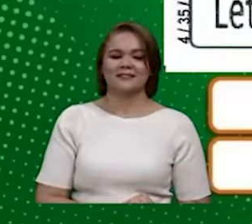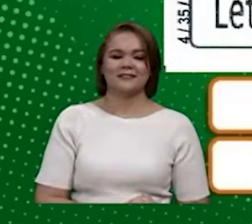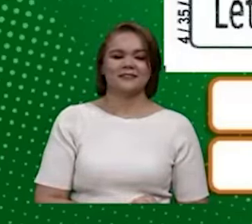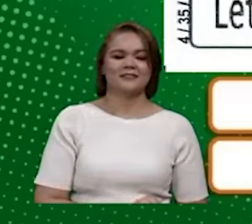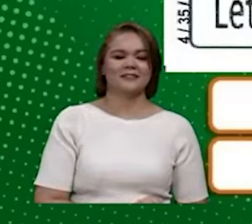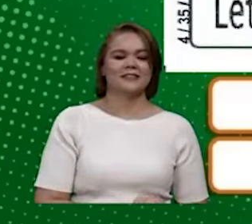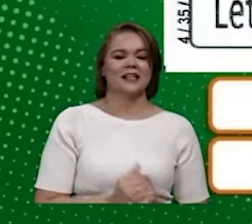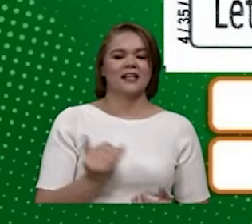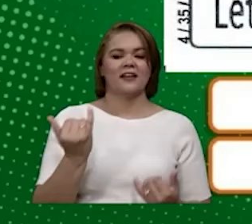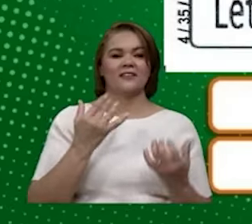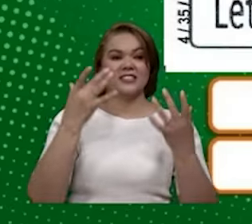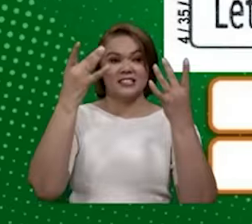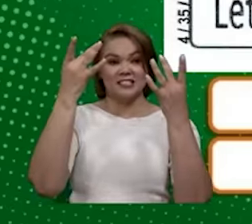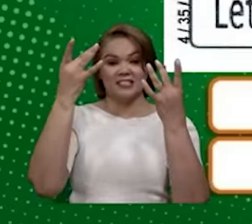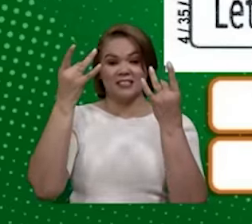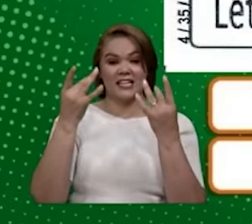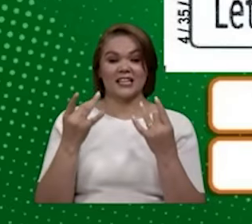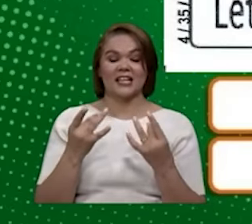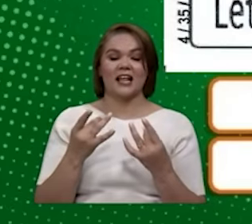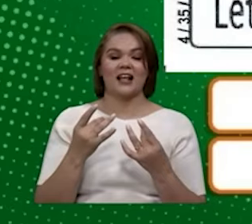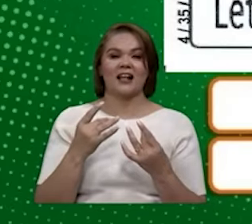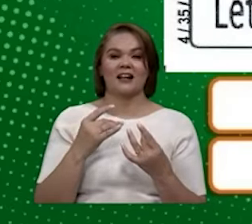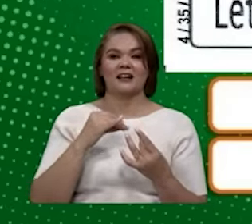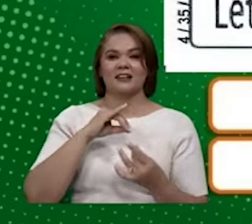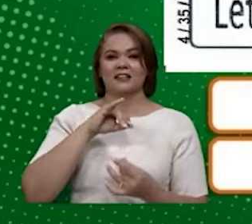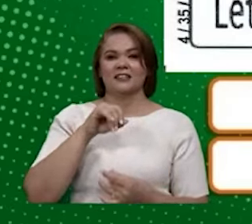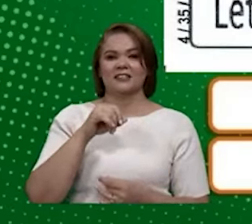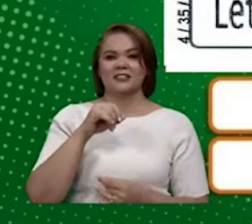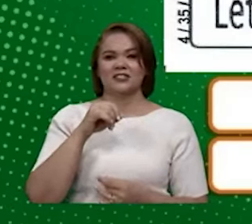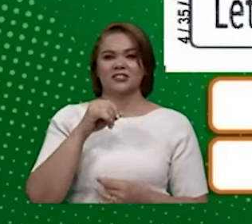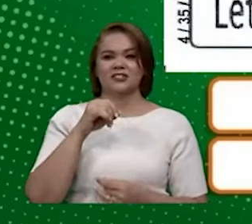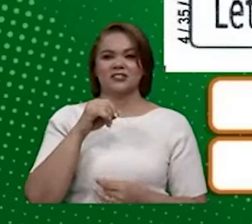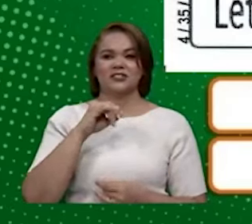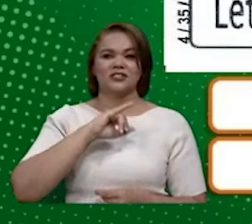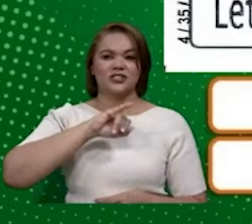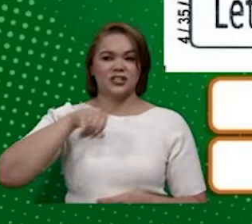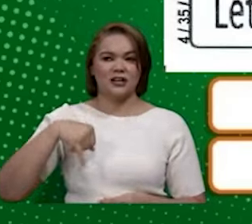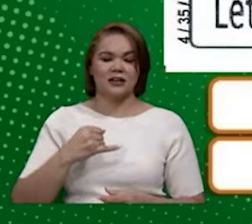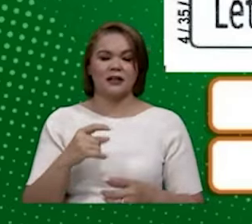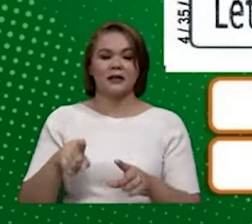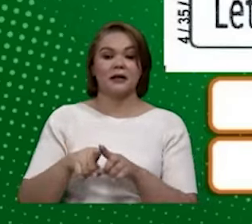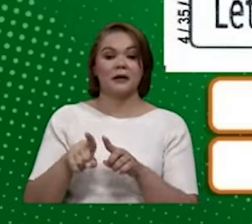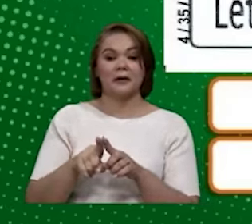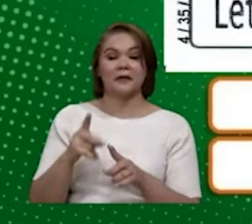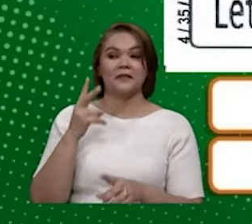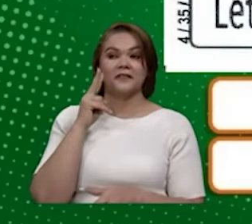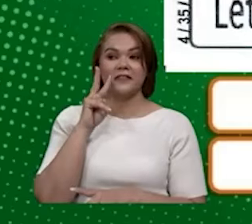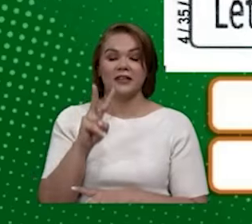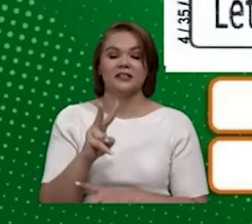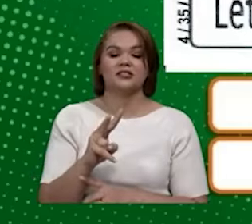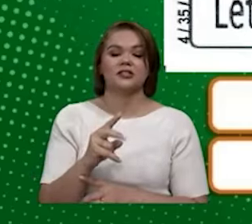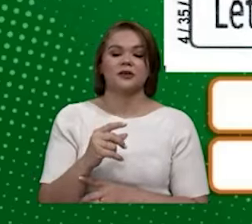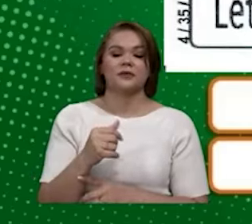Conta pra gente os detalhes, Jaque! Olha aí, minha gente!